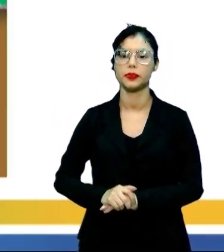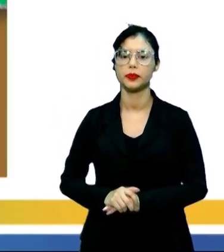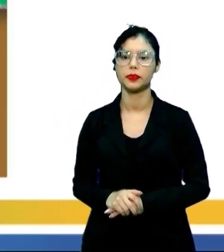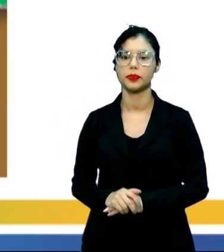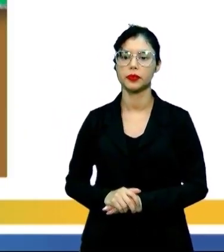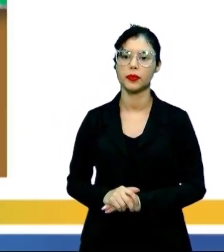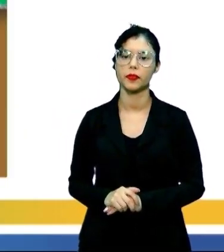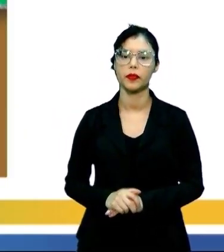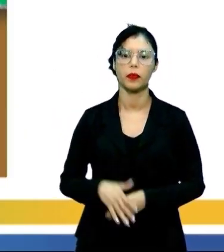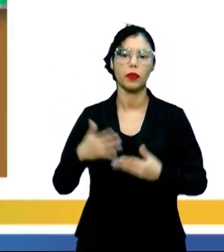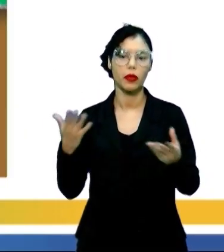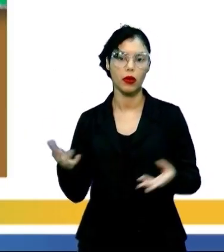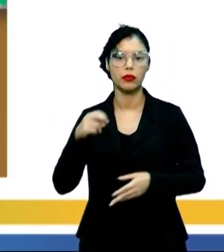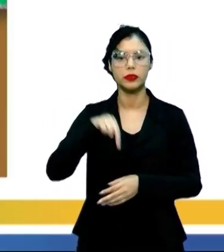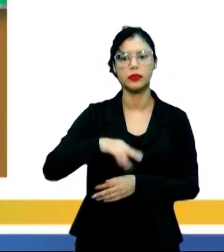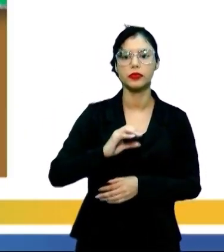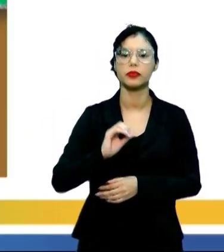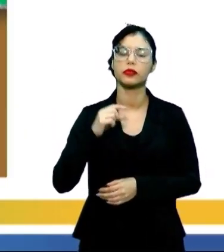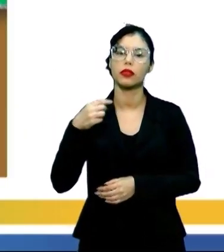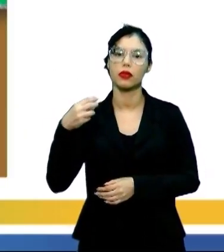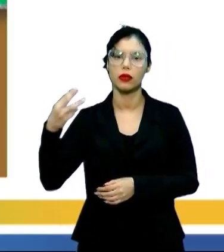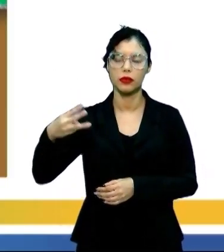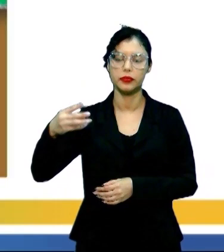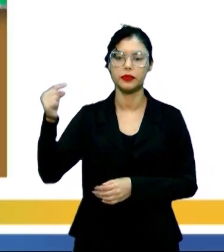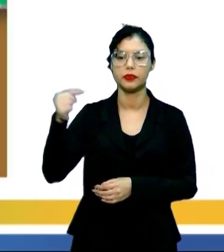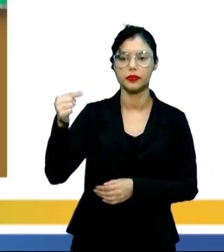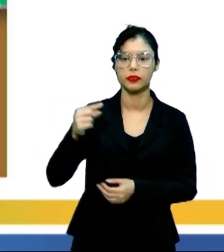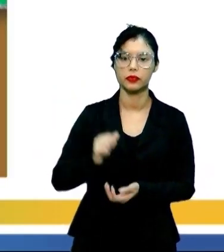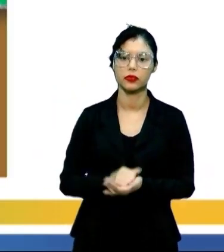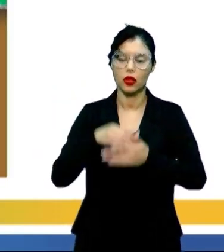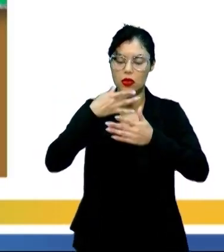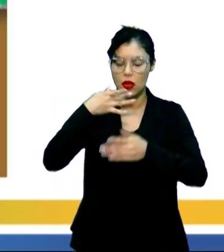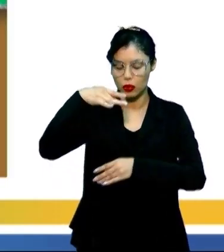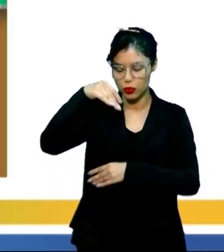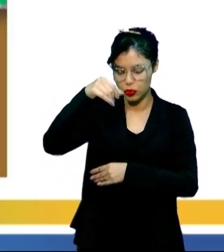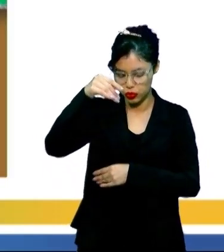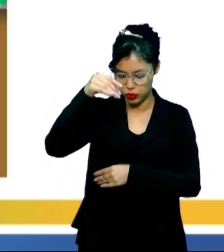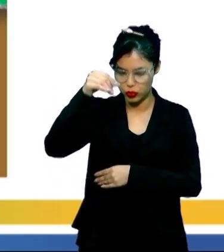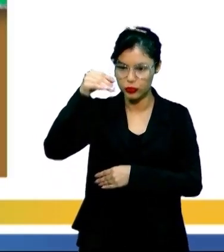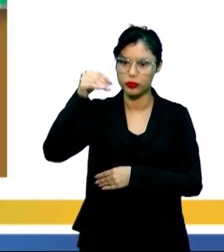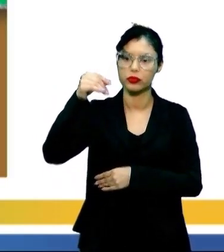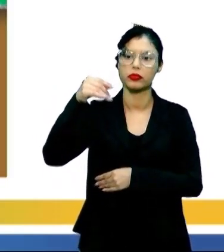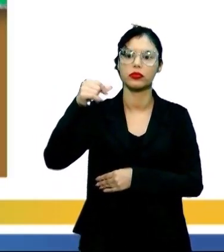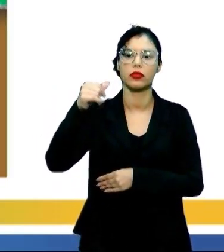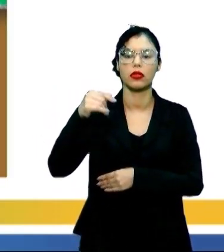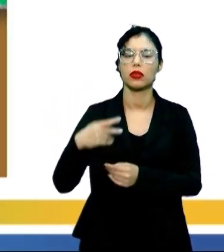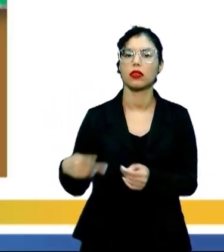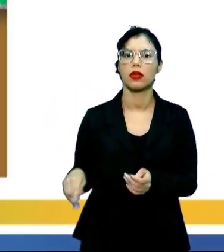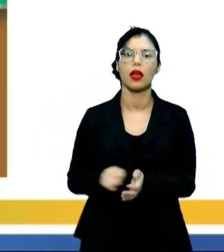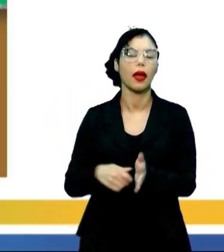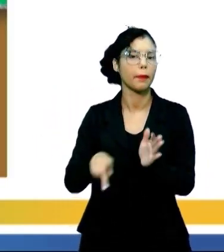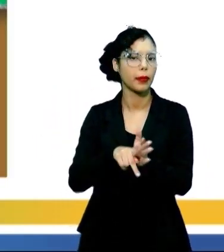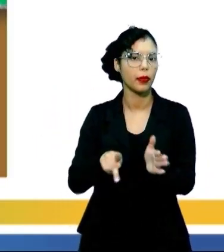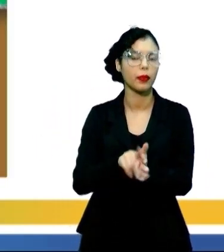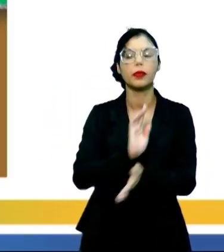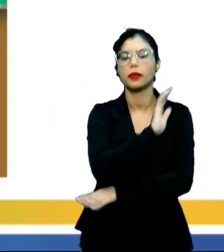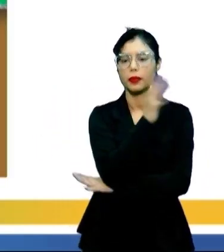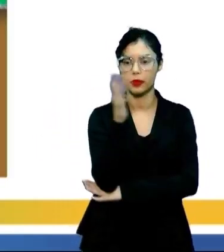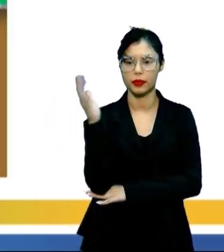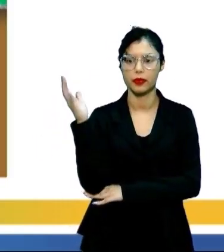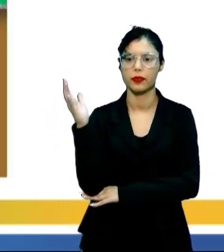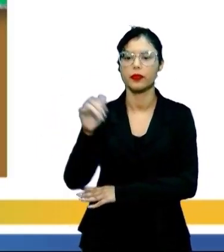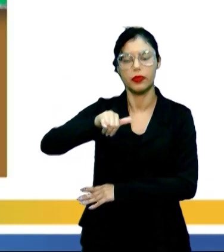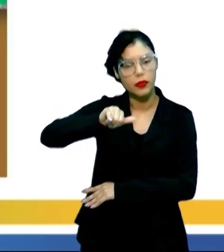NO3. Esse NO3 é um sal mineral que não é tóxico às plantas. Ah, então as